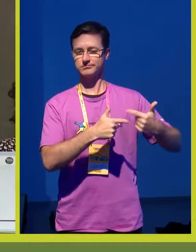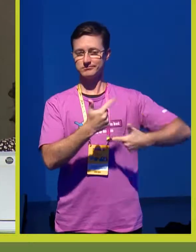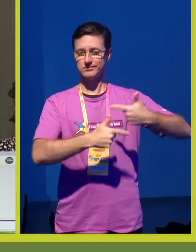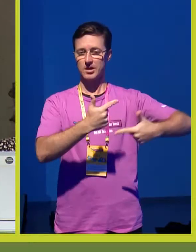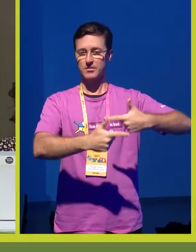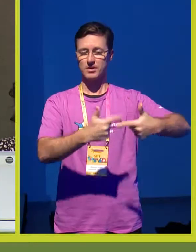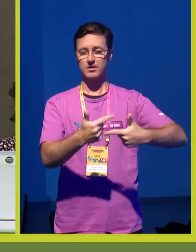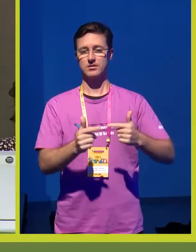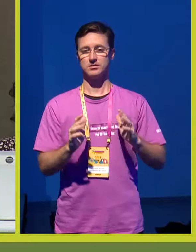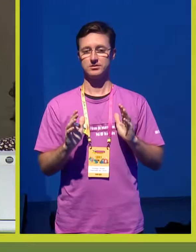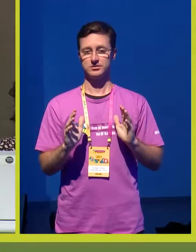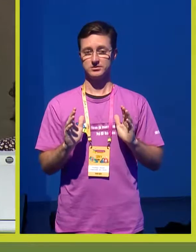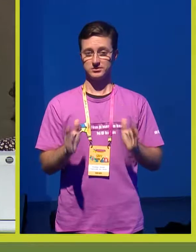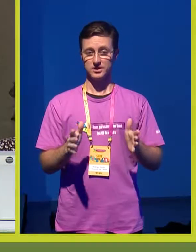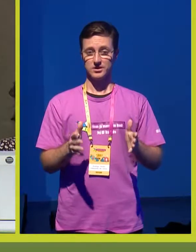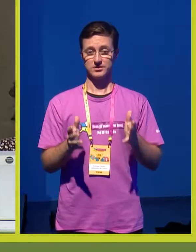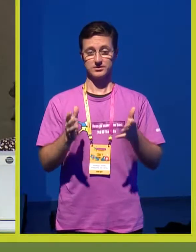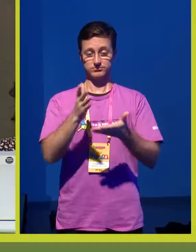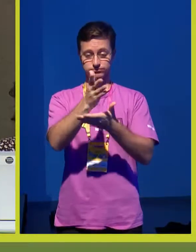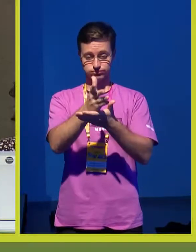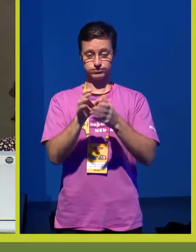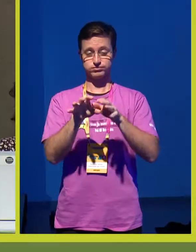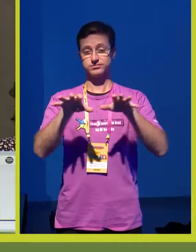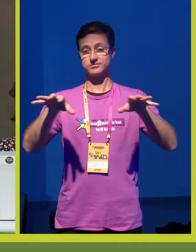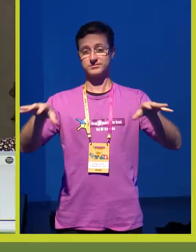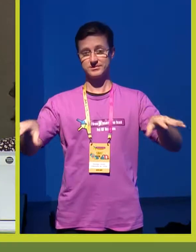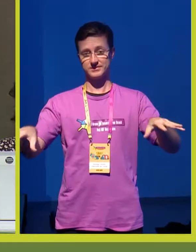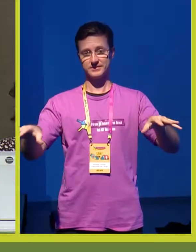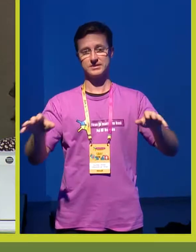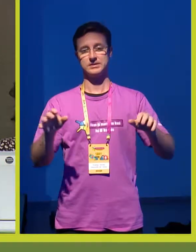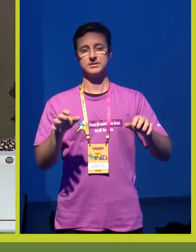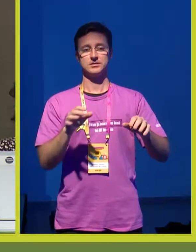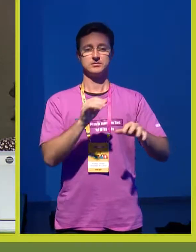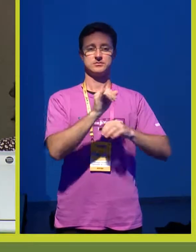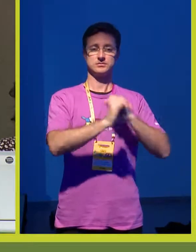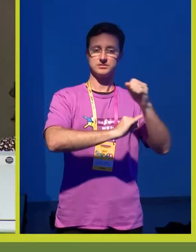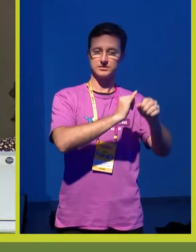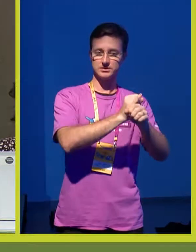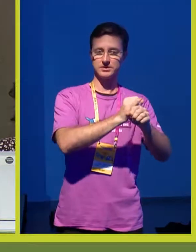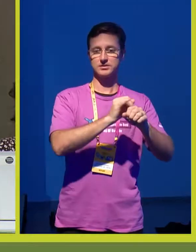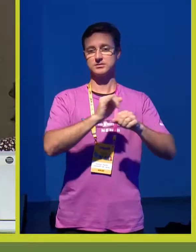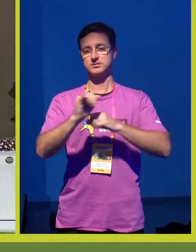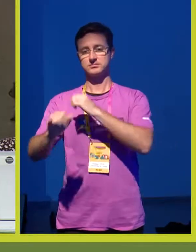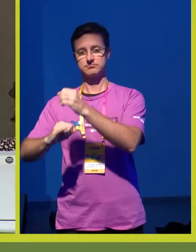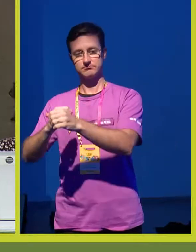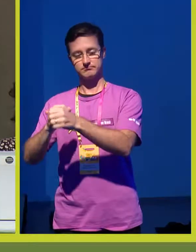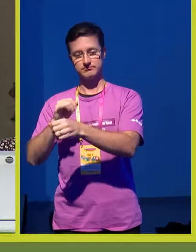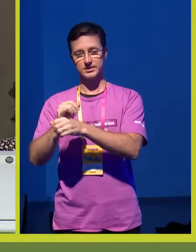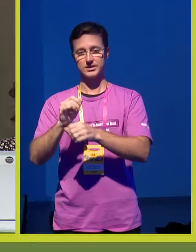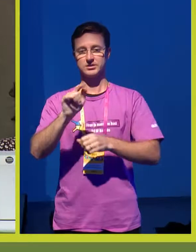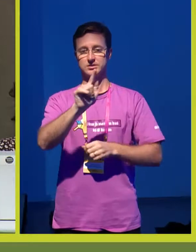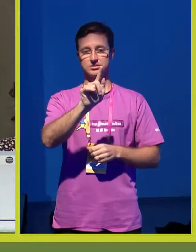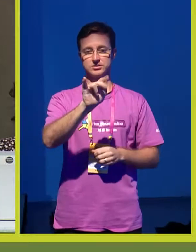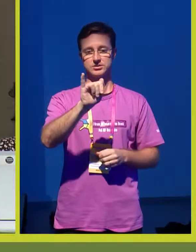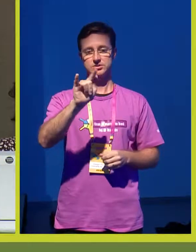da intersecção entre tecnologias digitais e segurança pública.